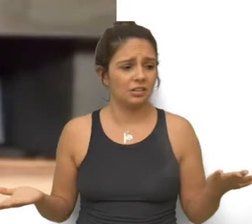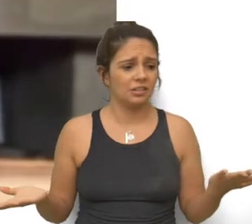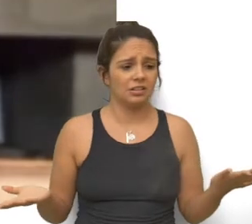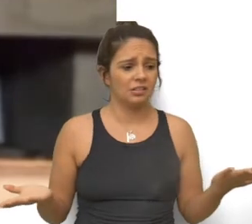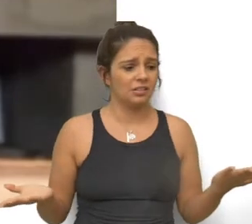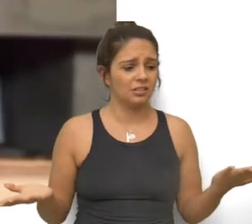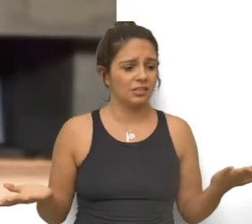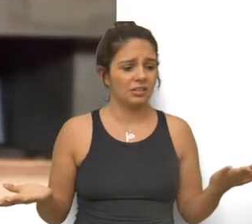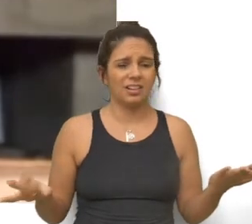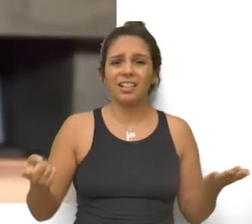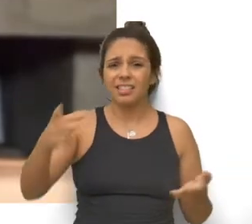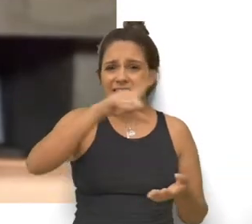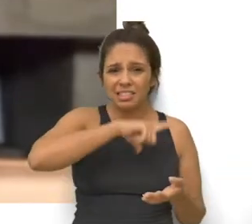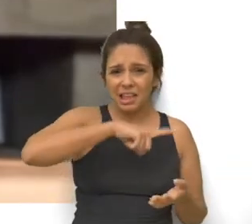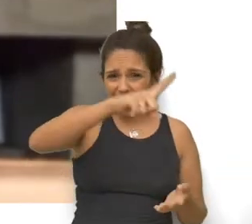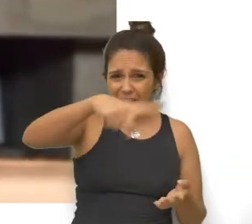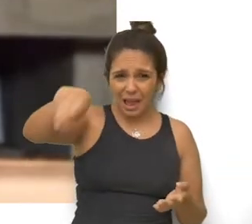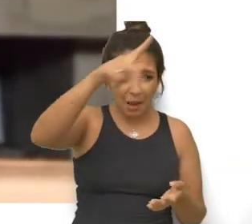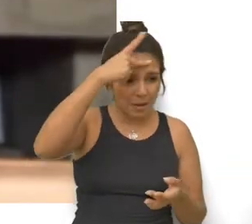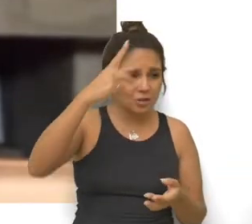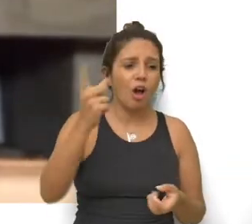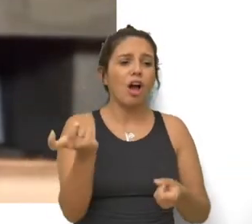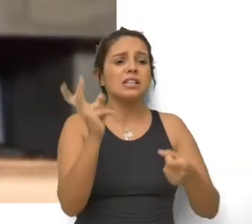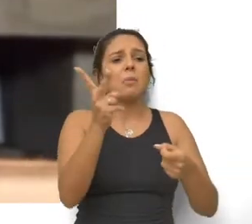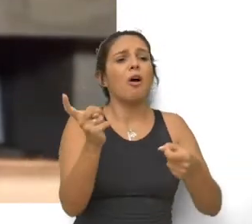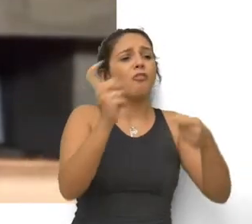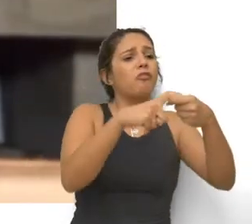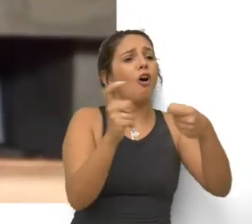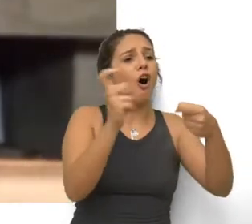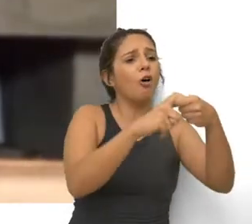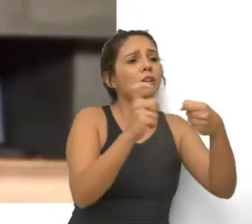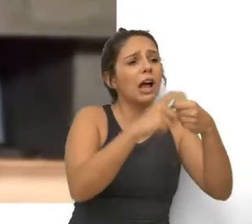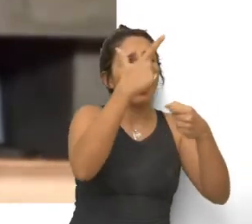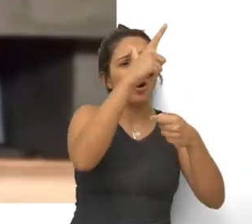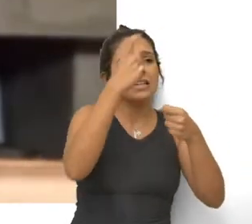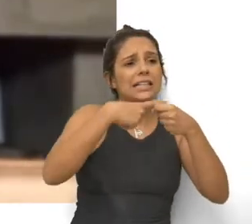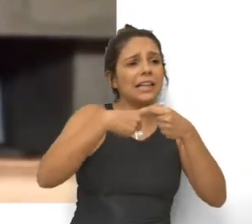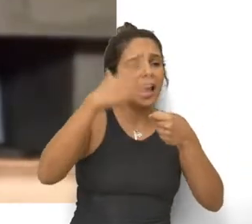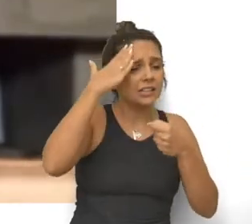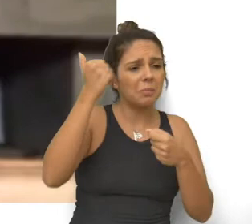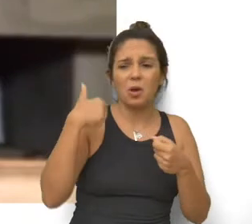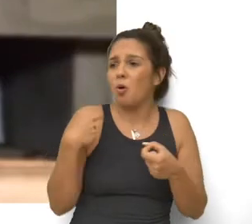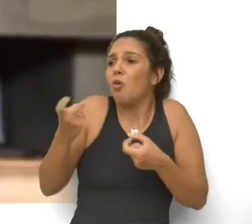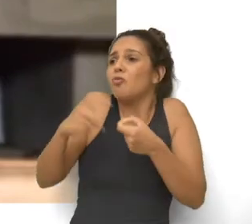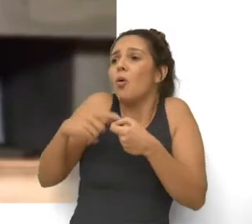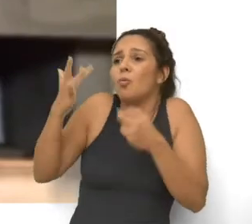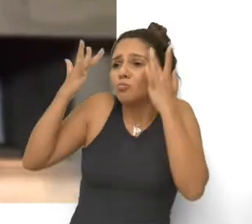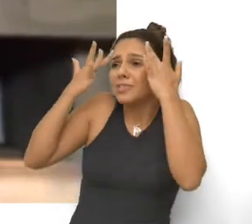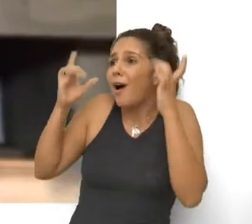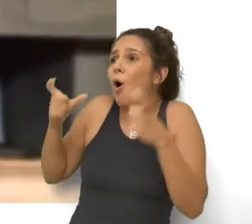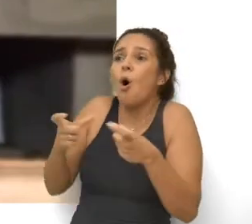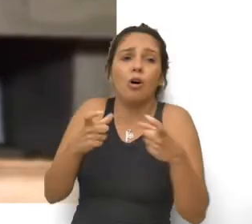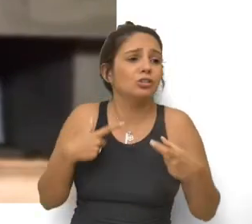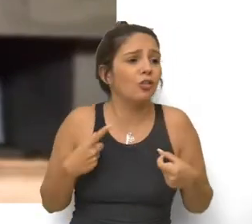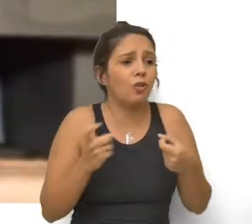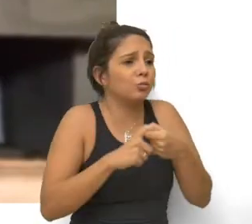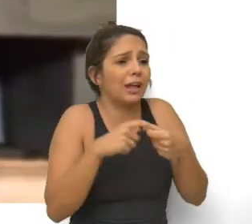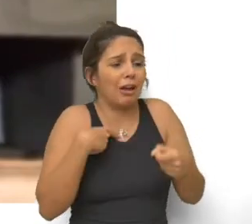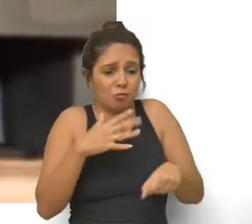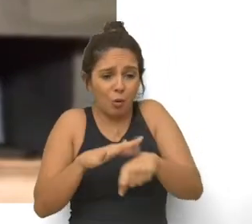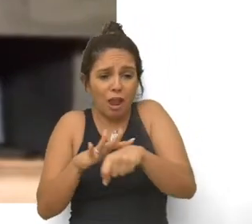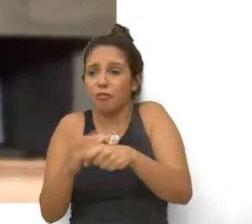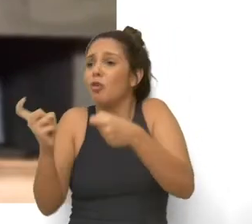Por que eu não sou como as outras pessoas que sabem para onde voltar quando elas ficam